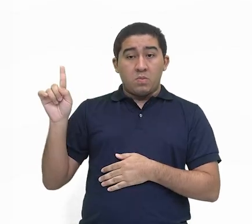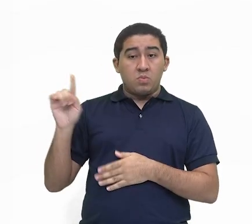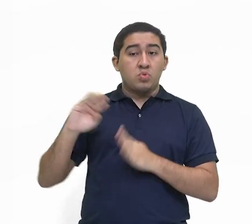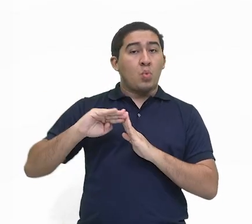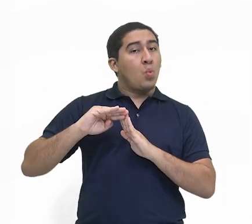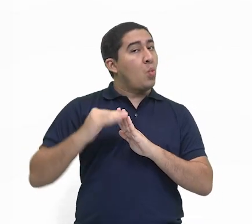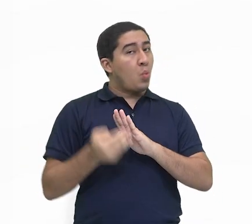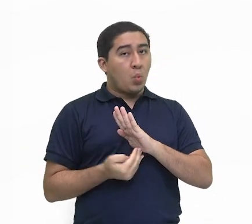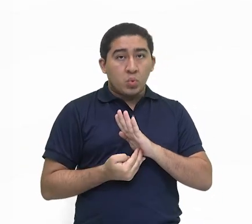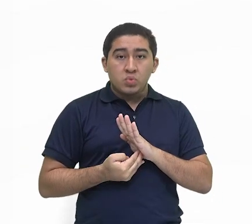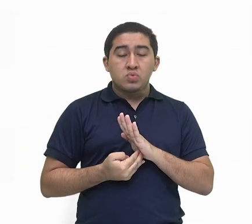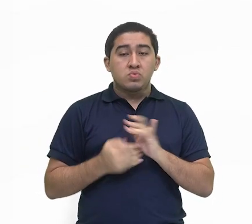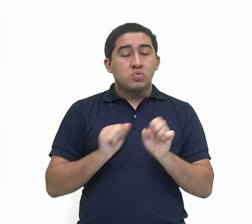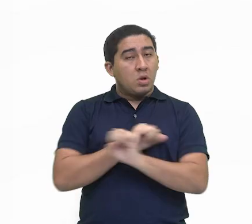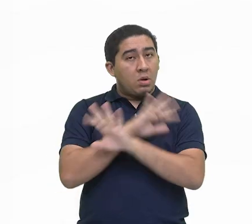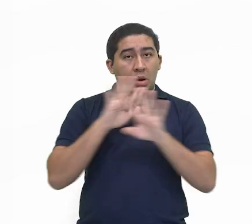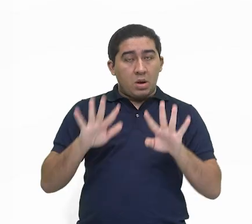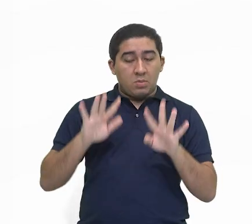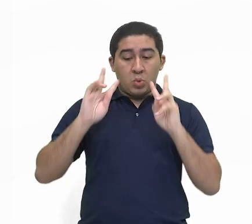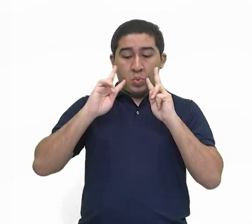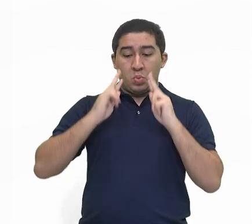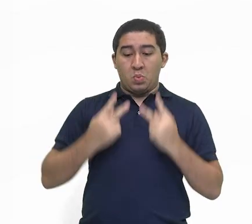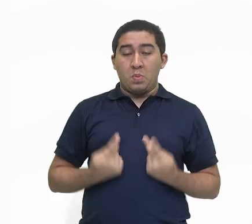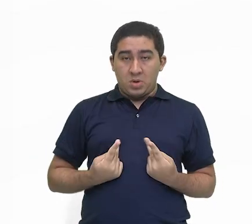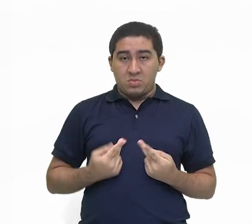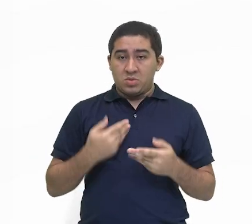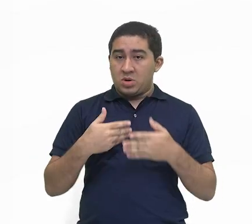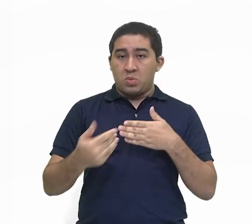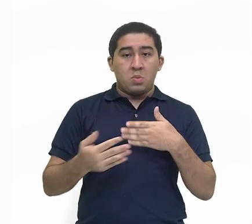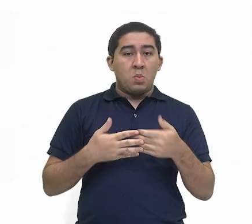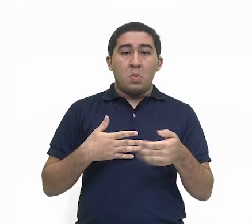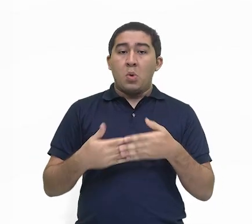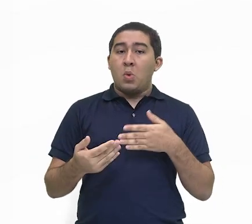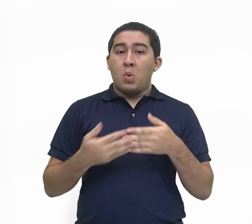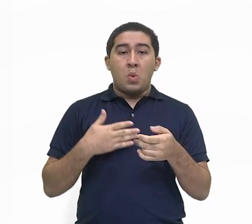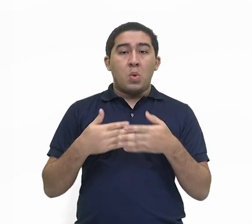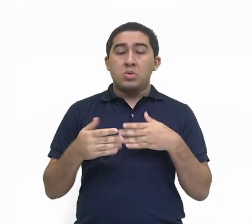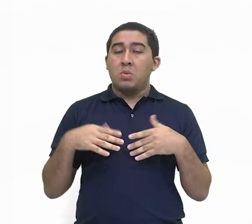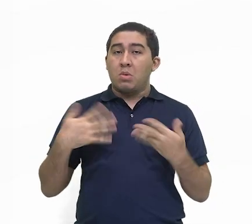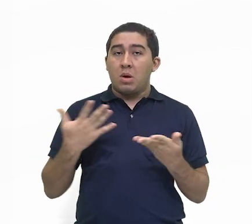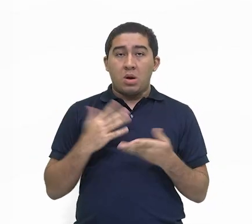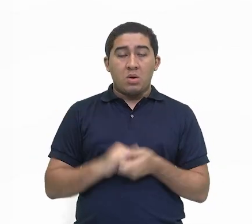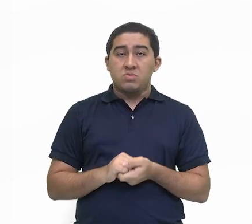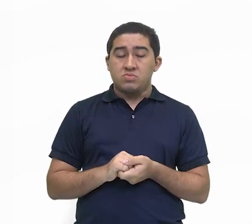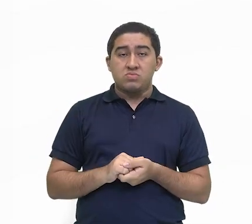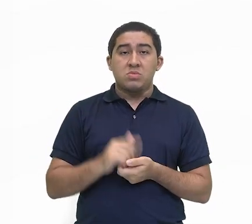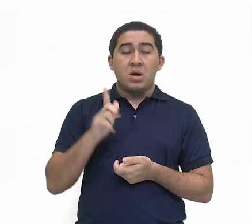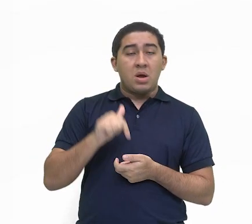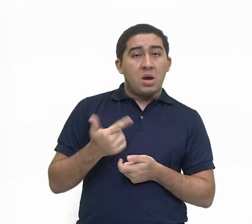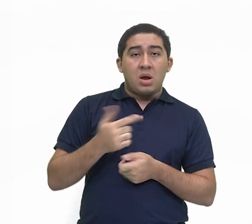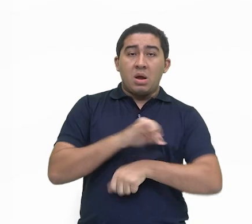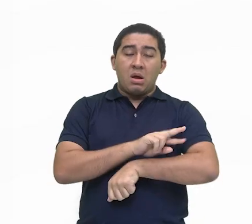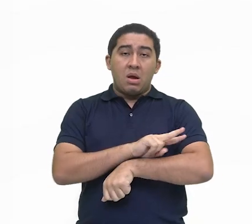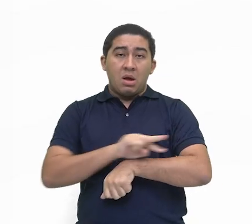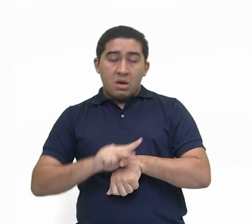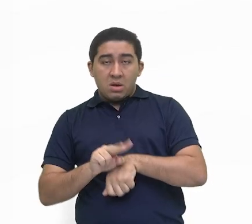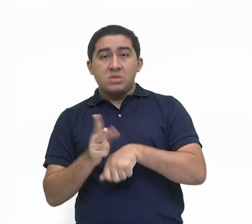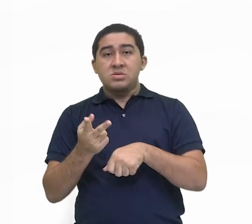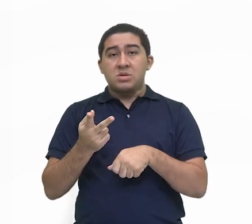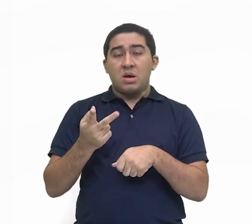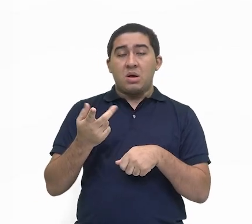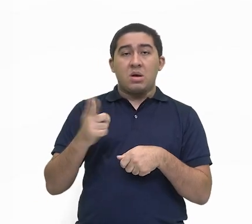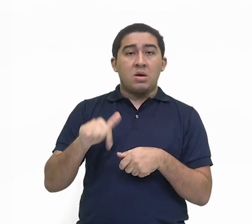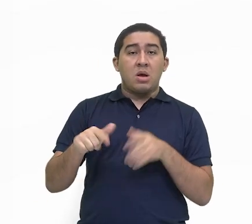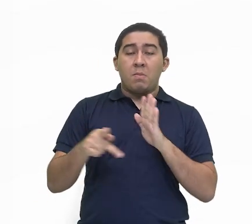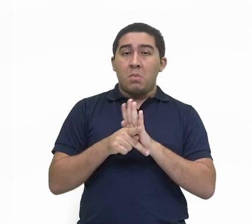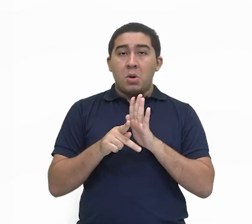né? Engloba tudo. E os seres humanos, não importa quem seja, raça, sexo, nacionalidade,